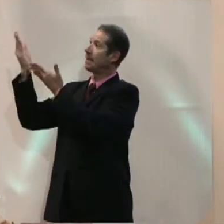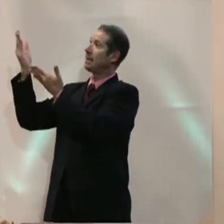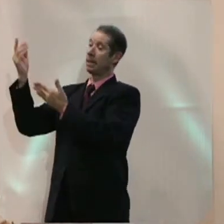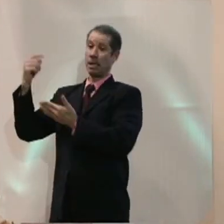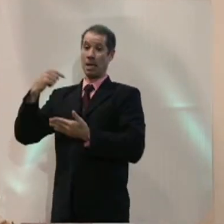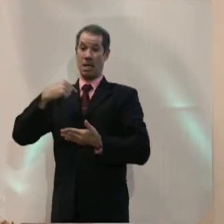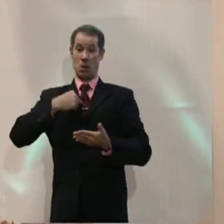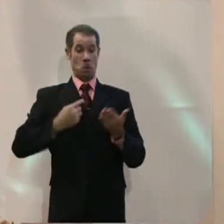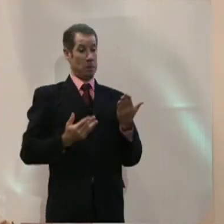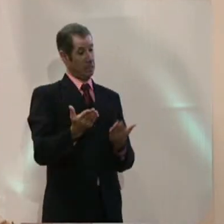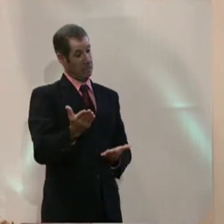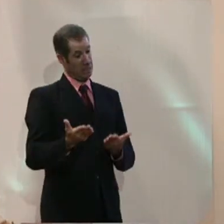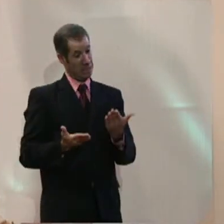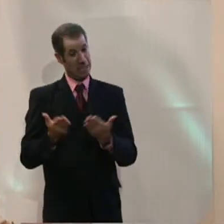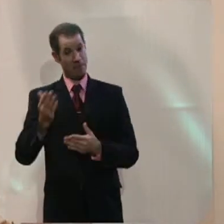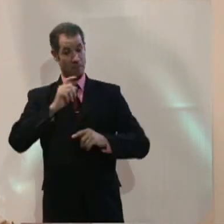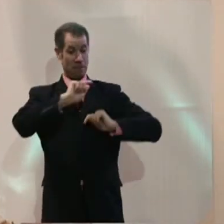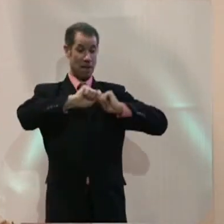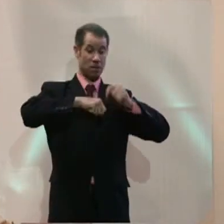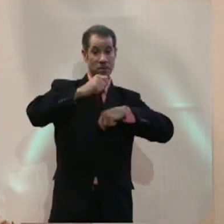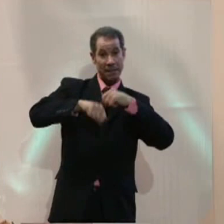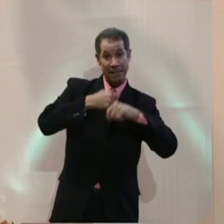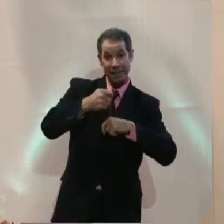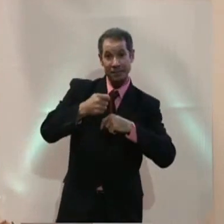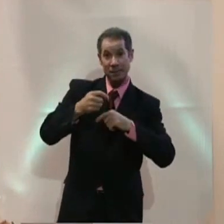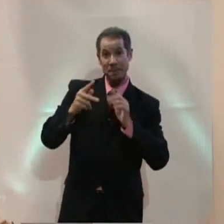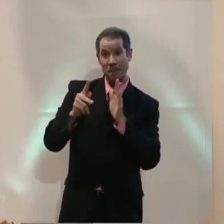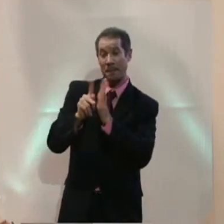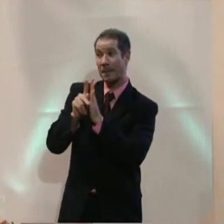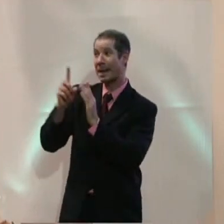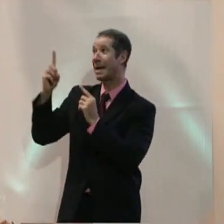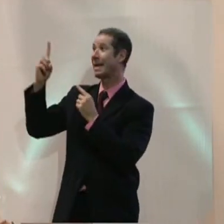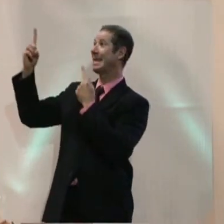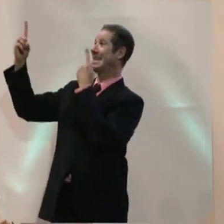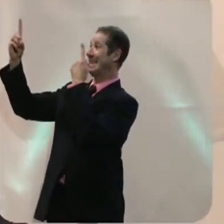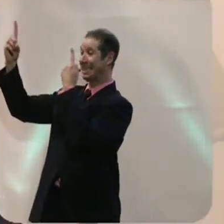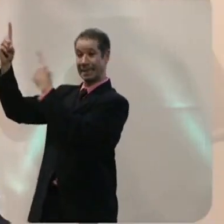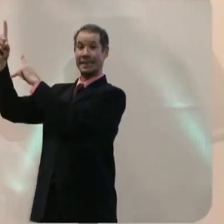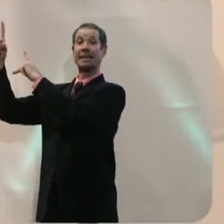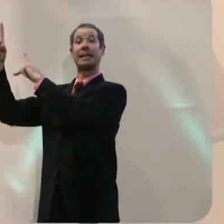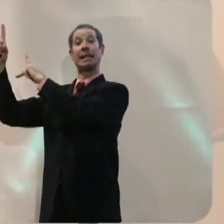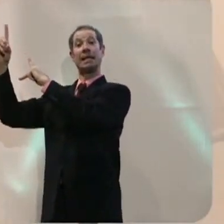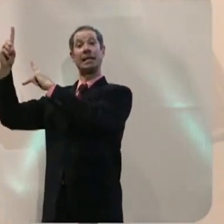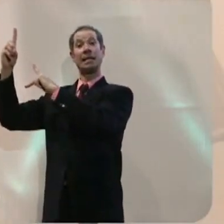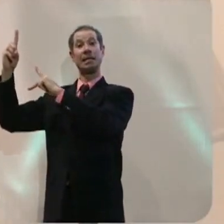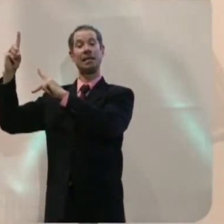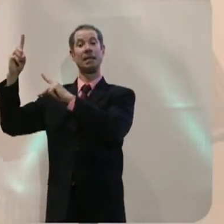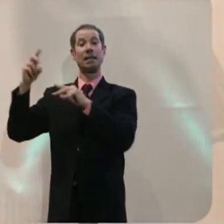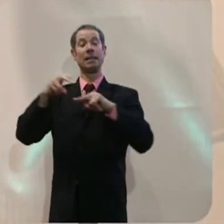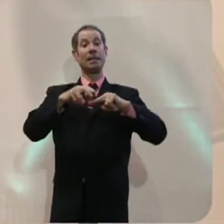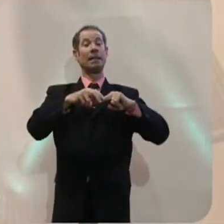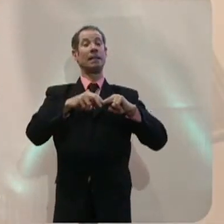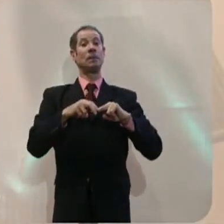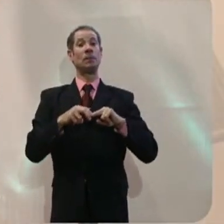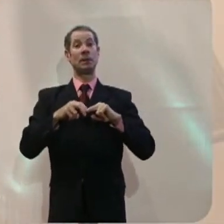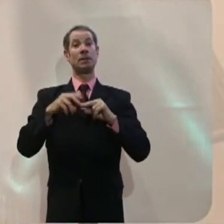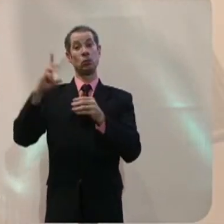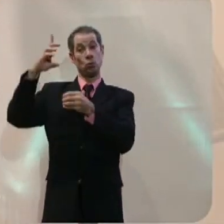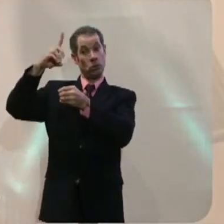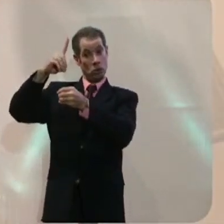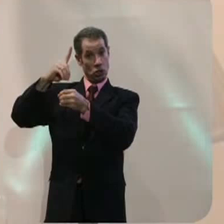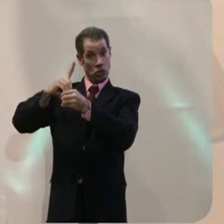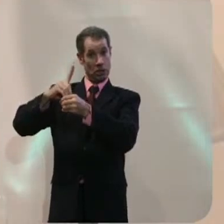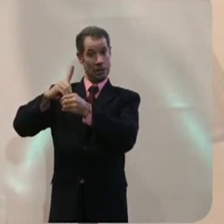é o servo que administra para Ele o que é dele. E é por isso que o